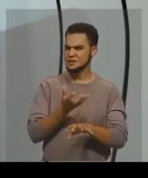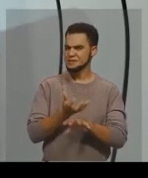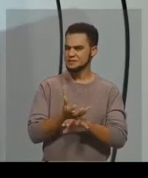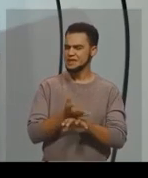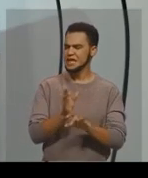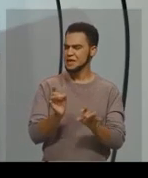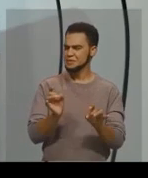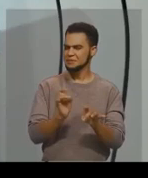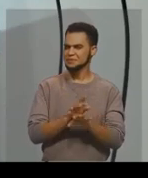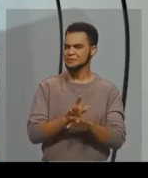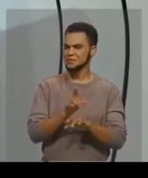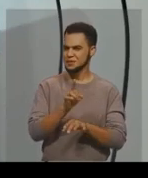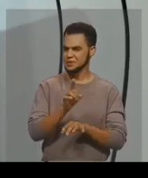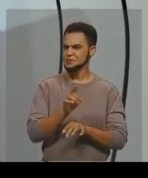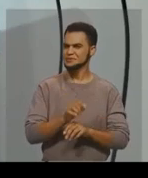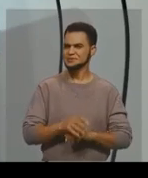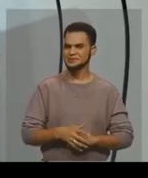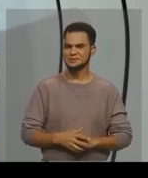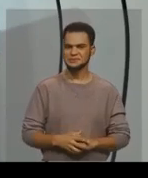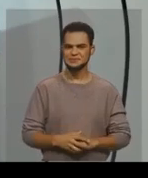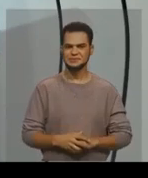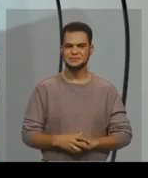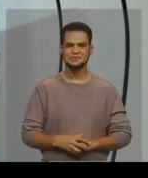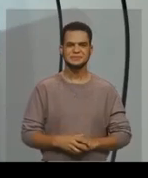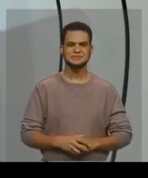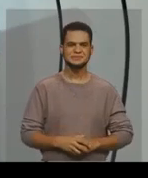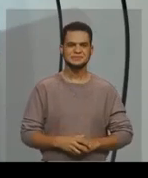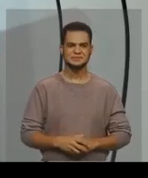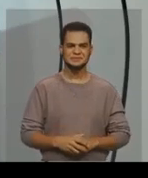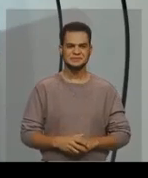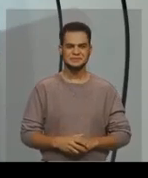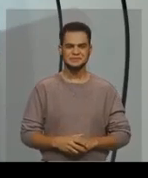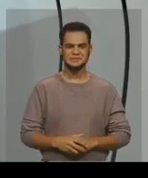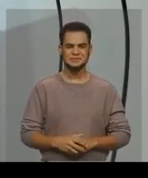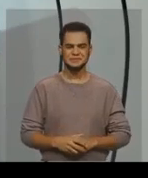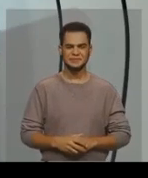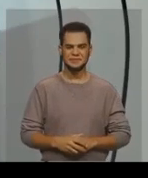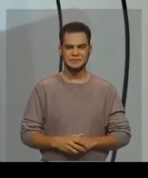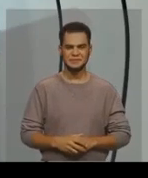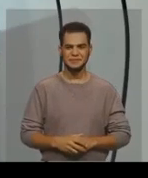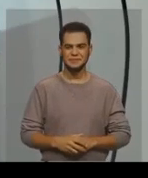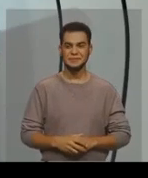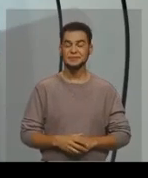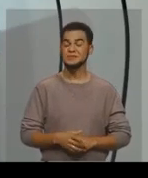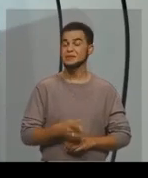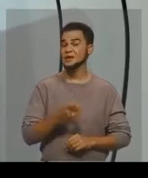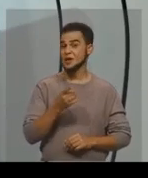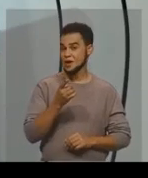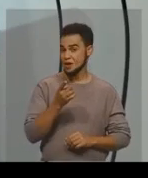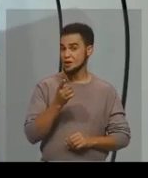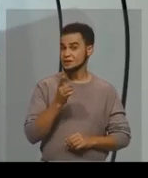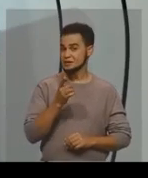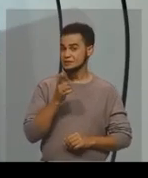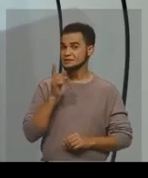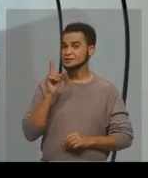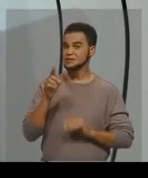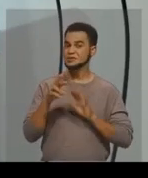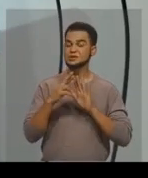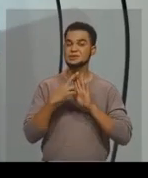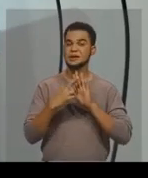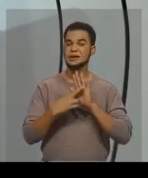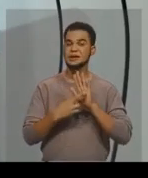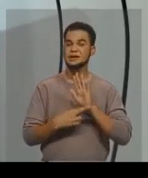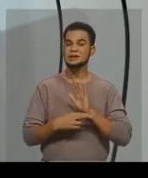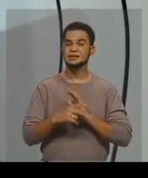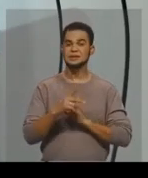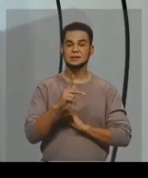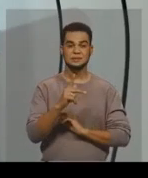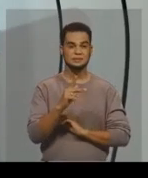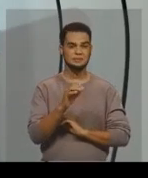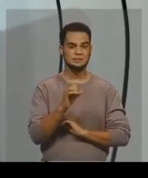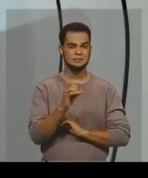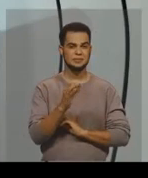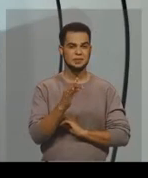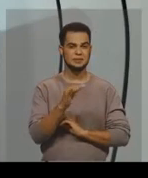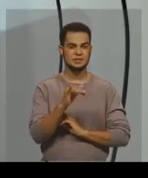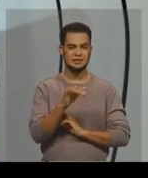x. Opa! A base, esse aqui é a regra de potência, a gente viu isso no PET